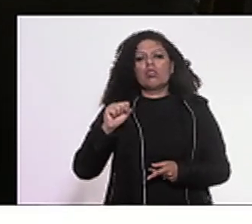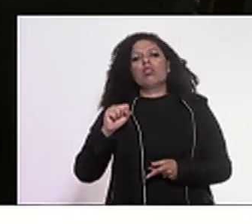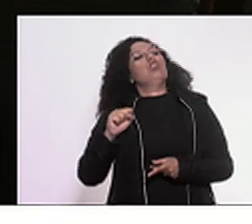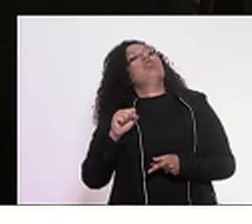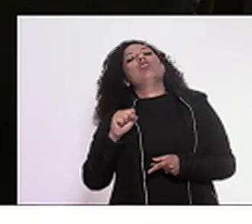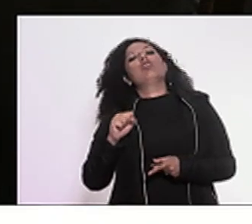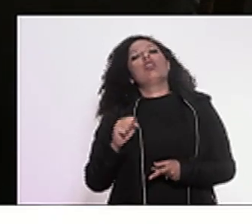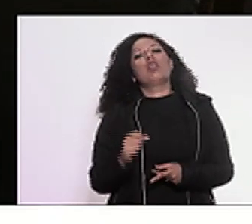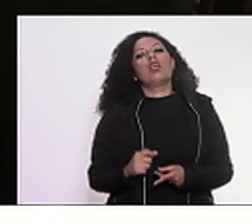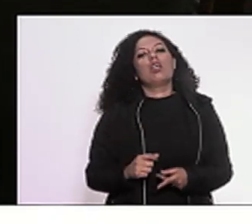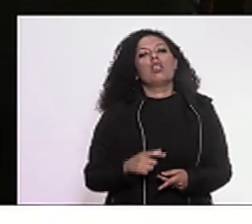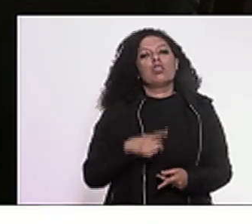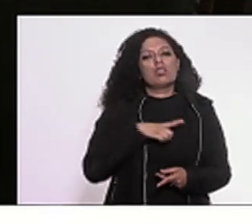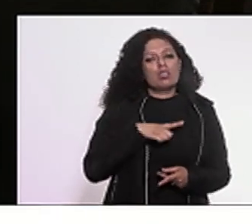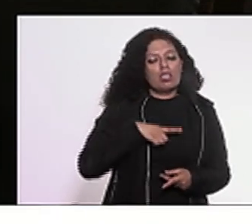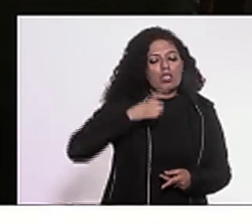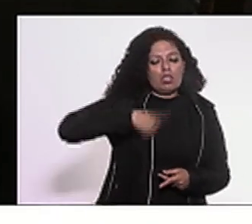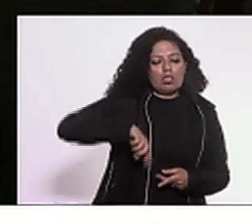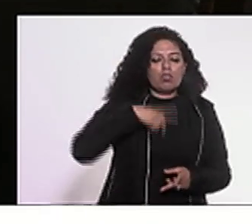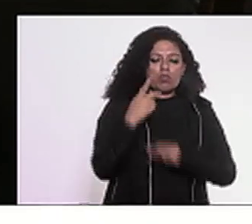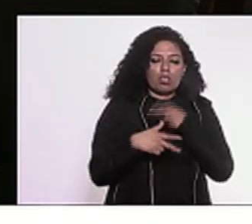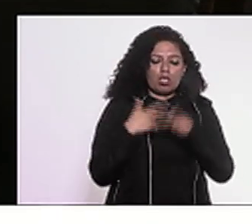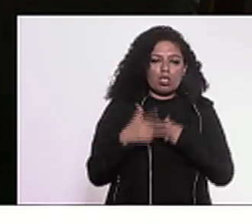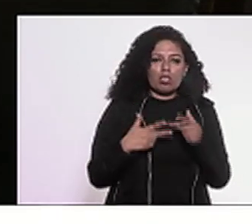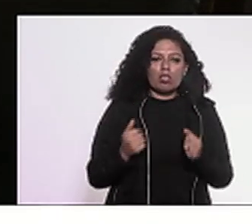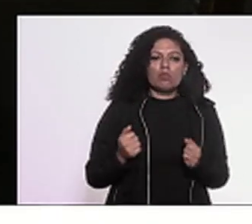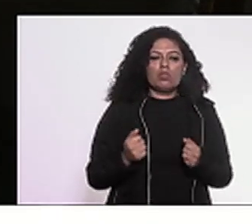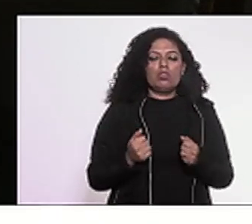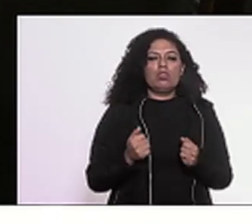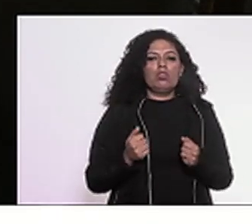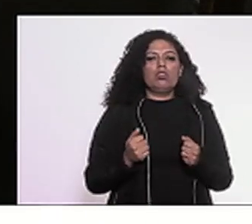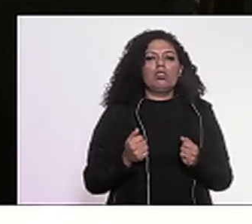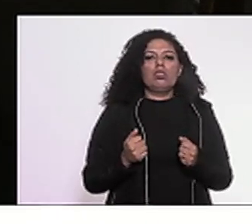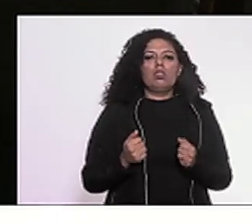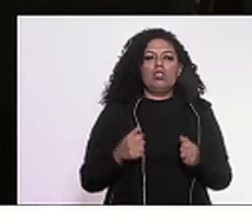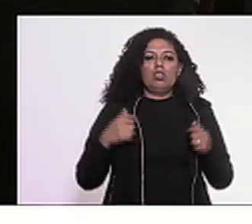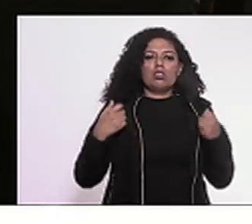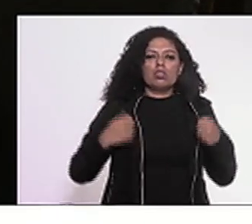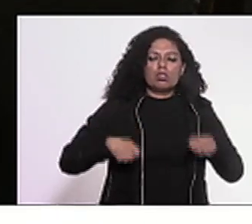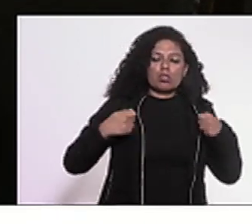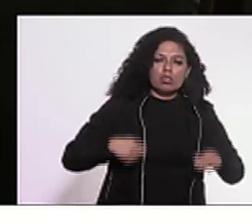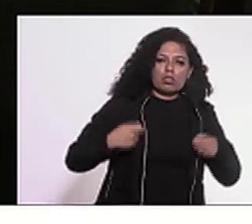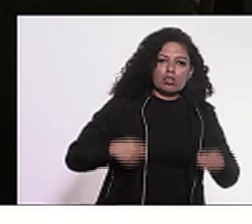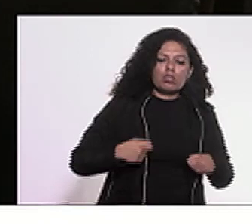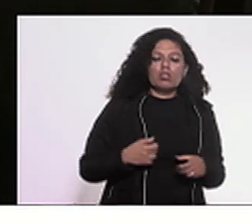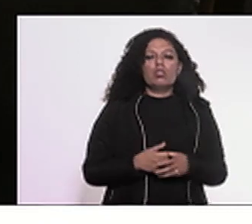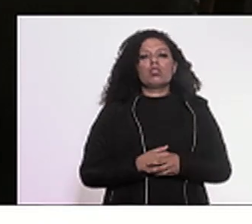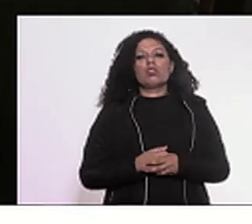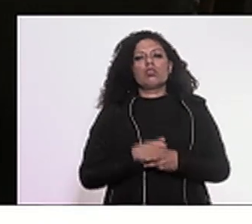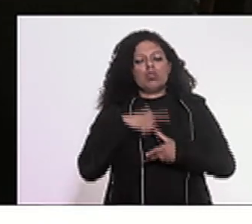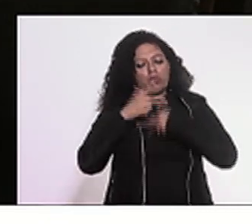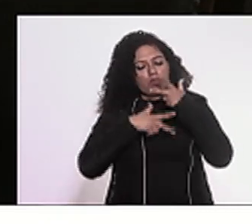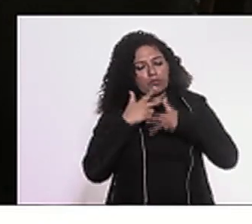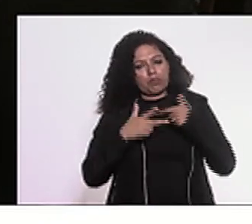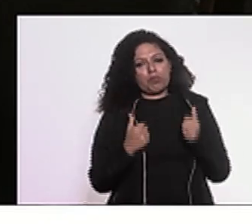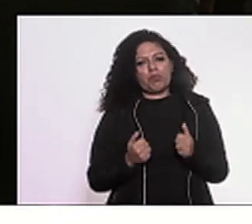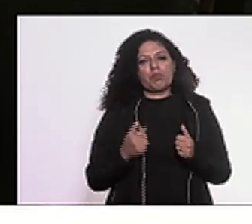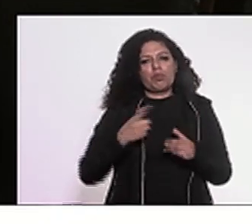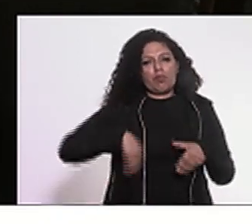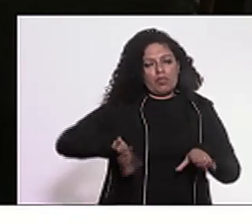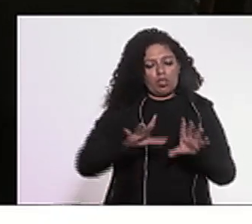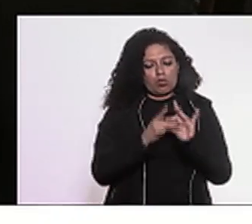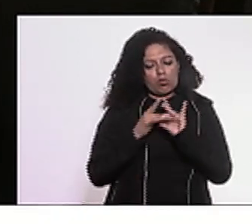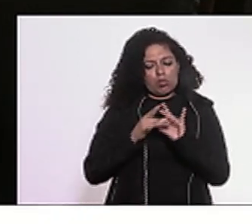nós vivemos e vivenciamos, e só poderemos acabar isso dizendo: juntos fomos fortes, mas unidos nós